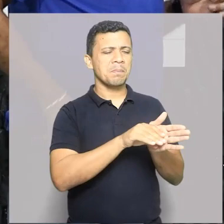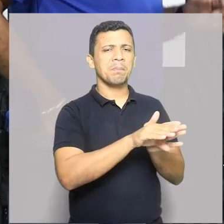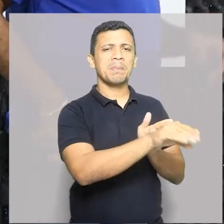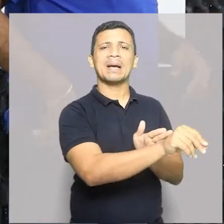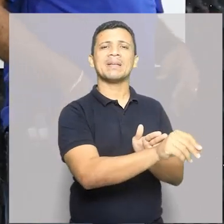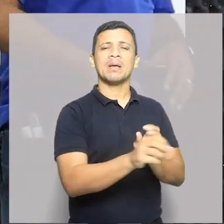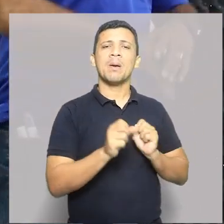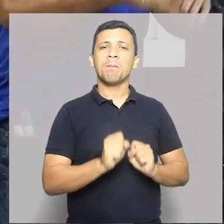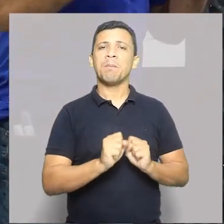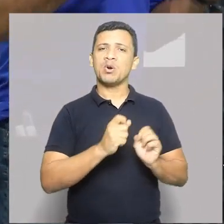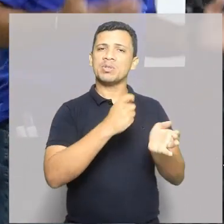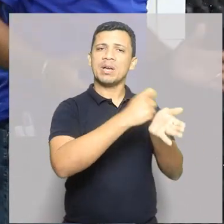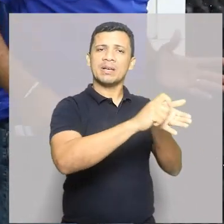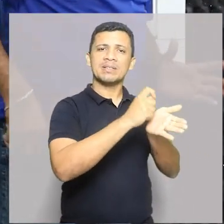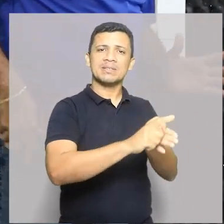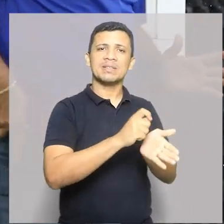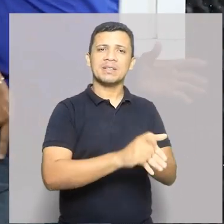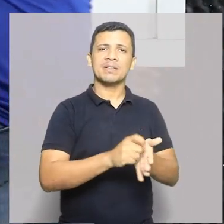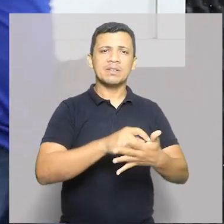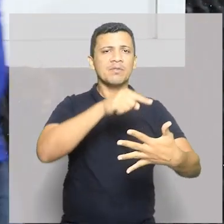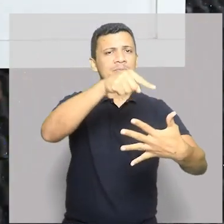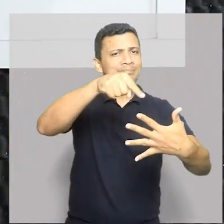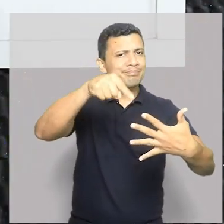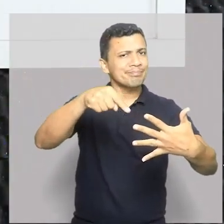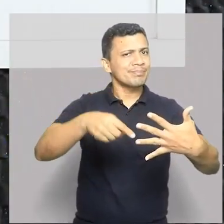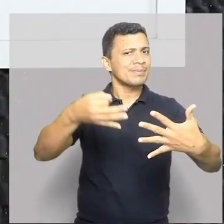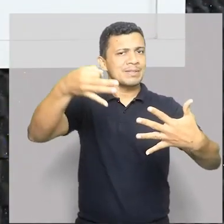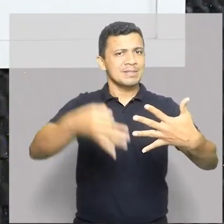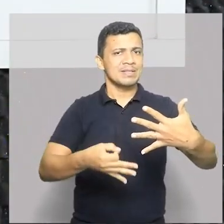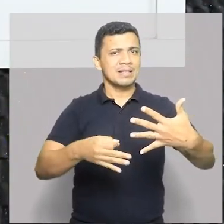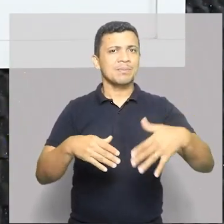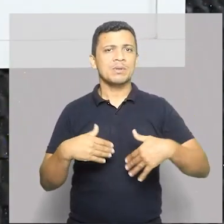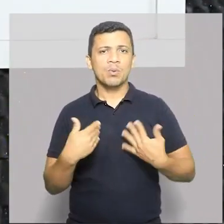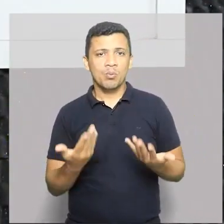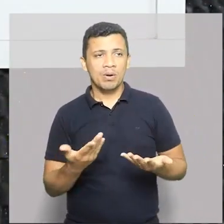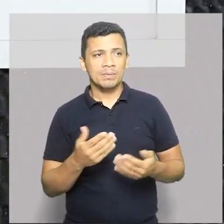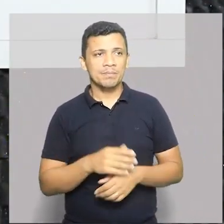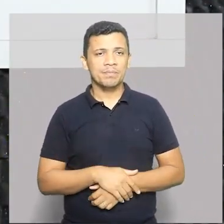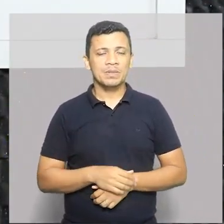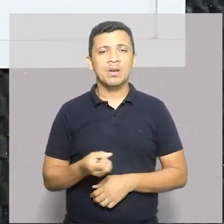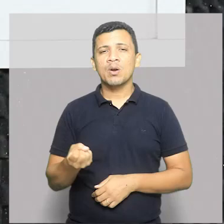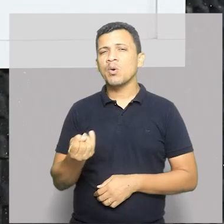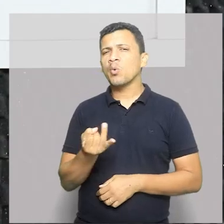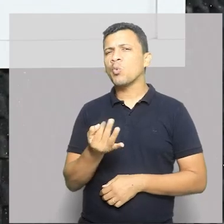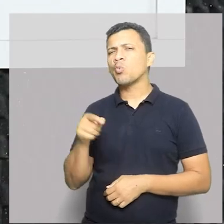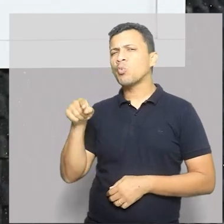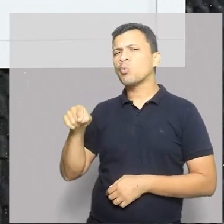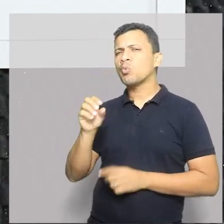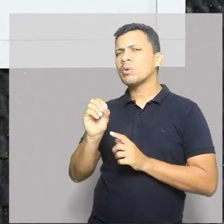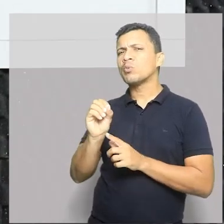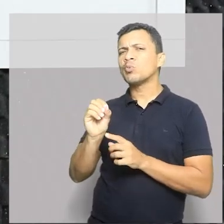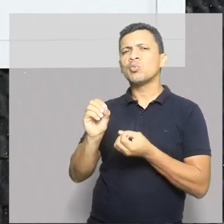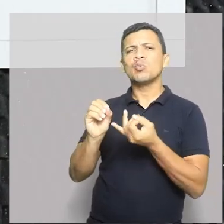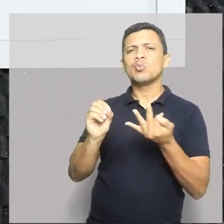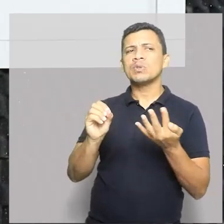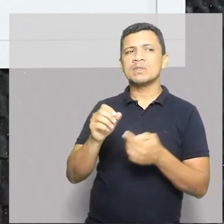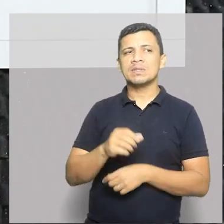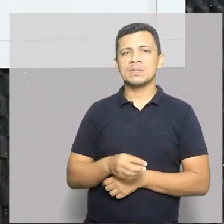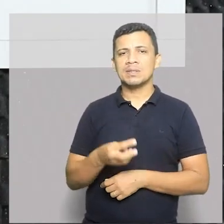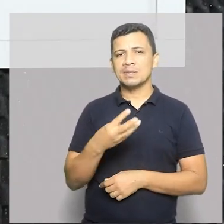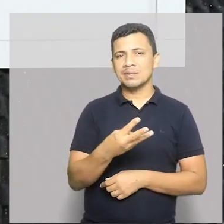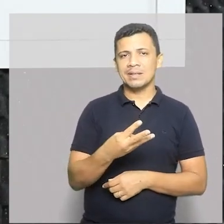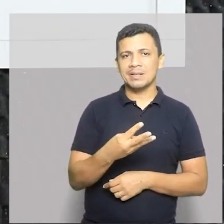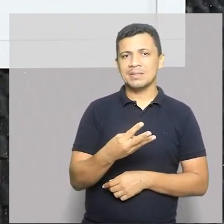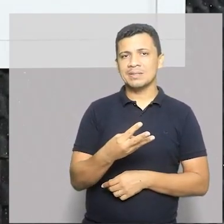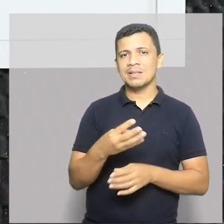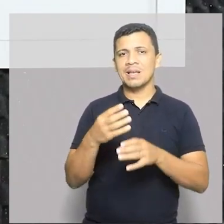expresso ou escrito, representado como? Exatamente, quantos zeros nós temos aqui, ó? 3,